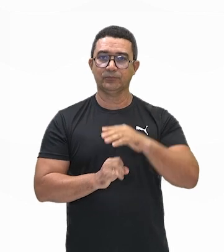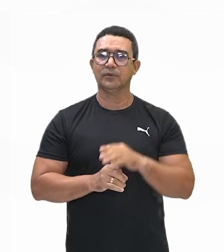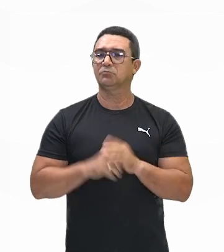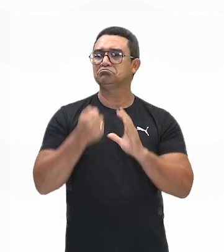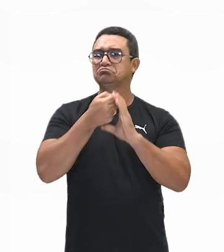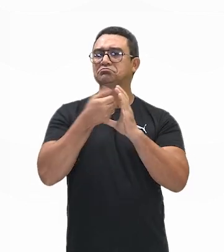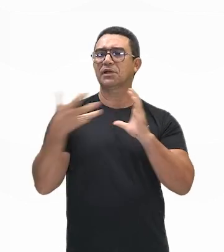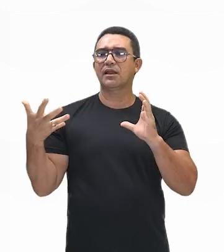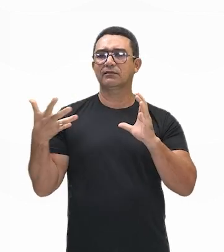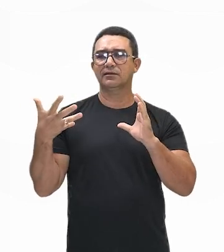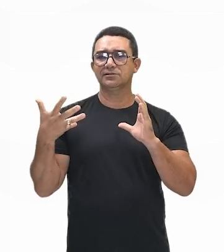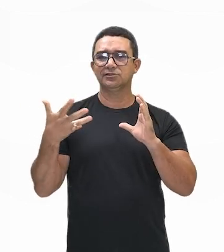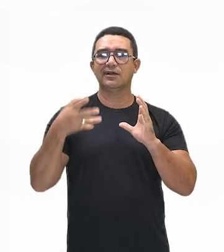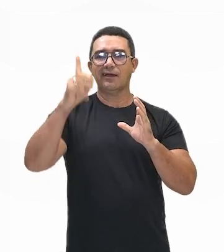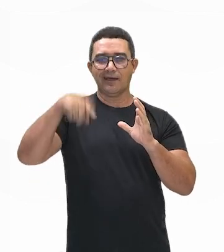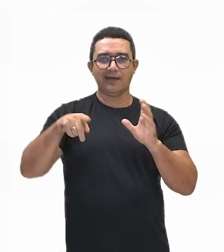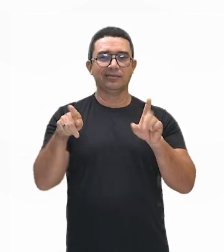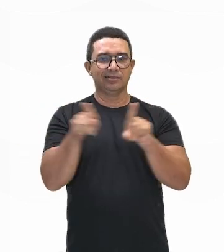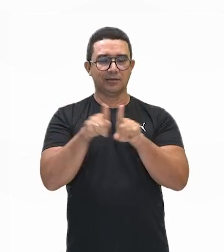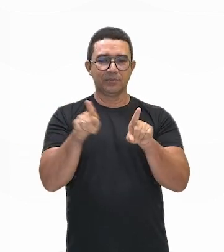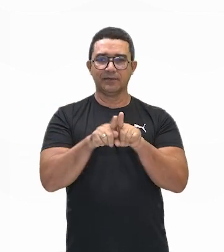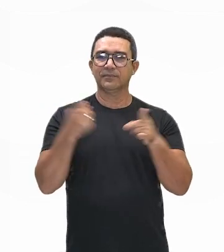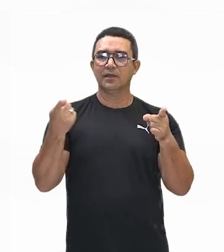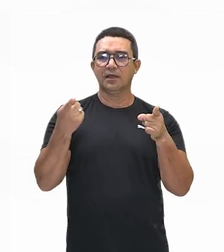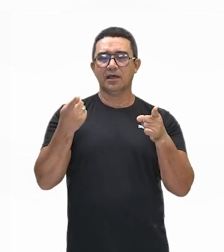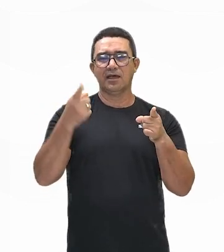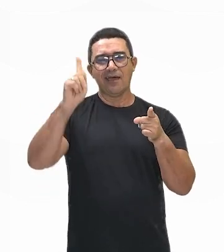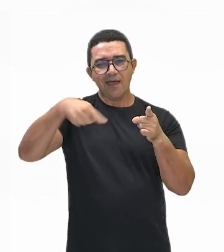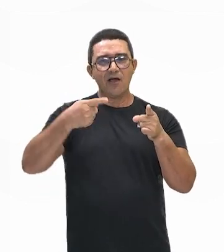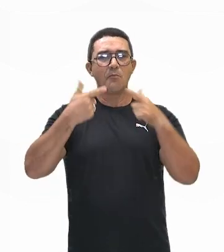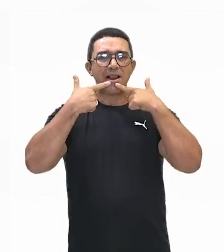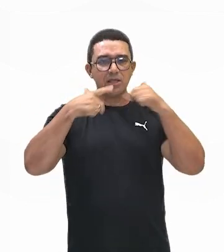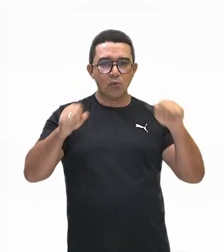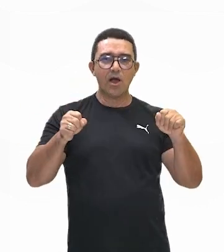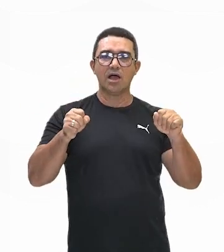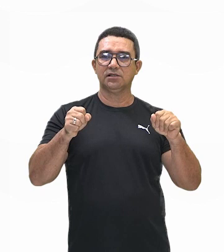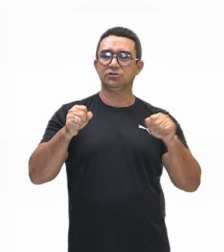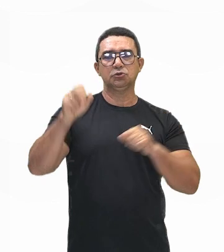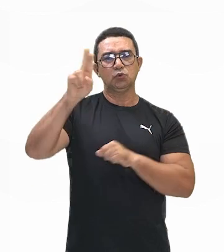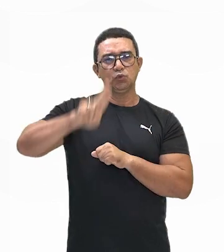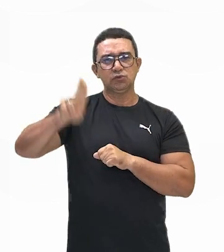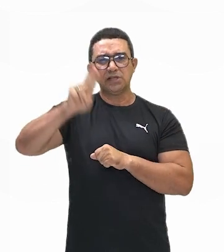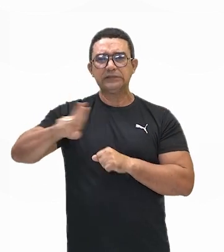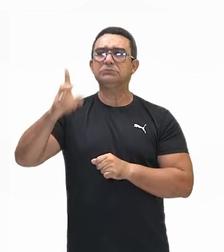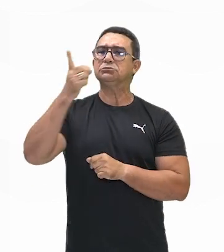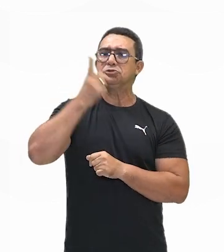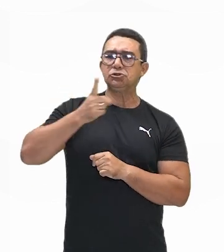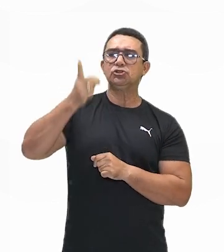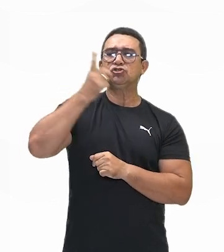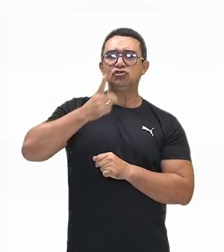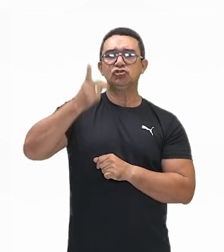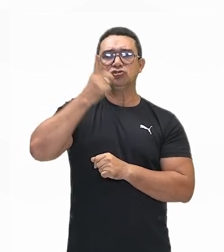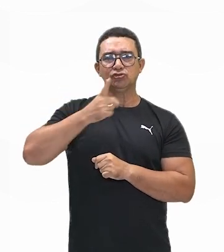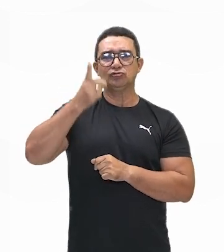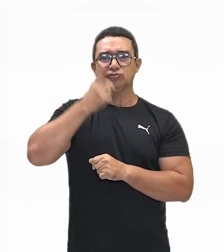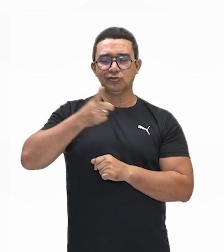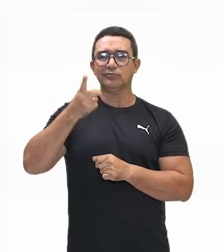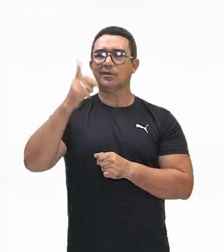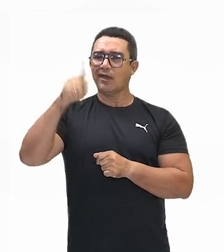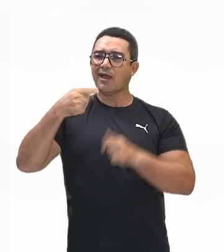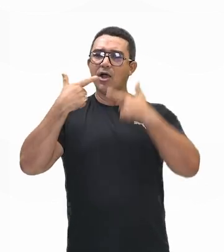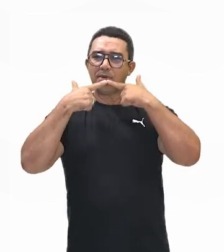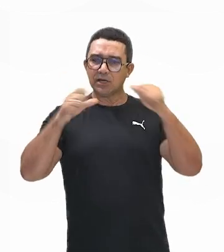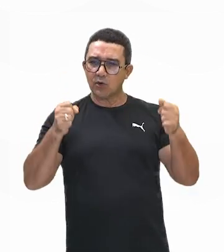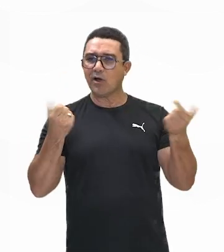ela é caracterizada, ela é chamada também de linguagem coloquial, representa a linguagem cotidiana, ou seja, trata-se